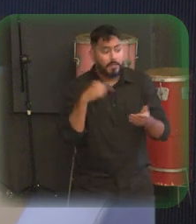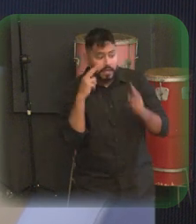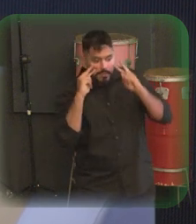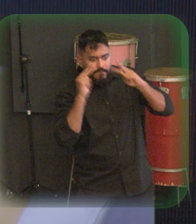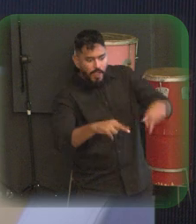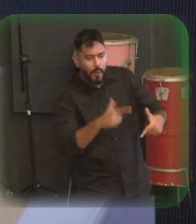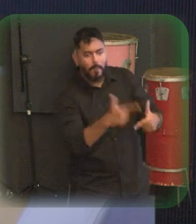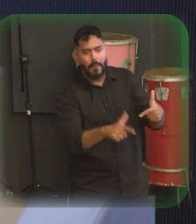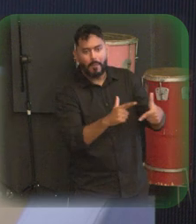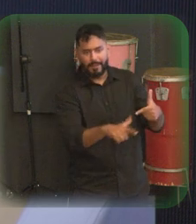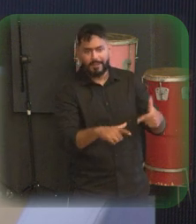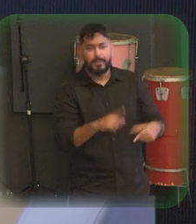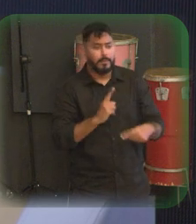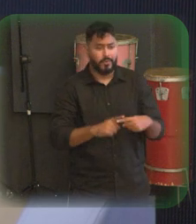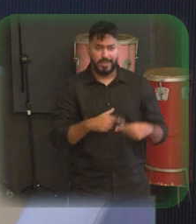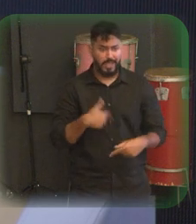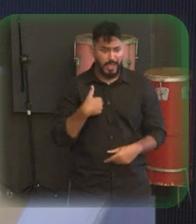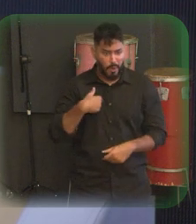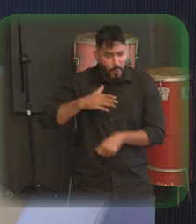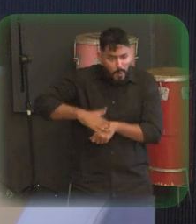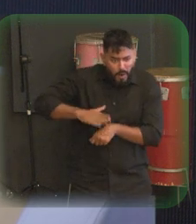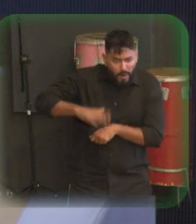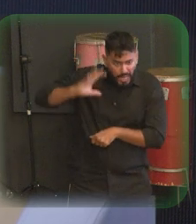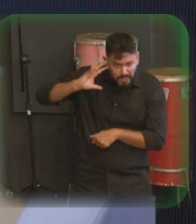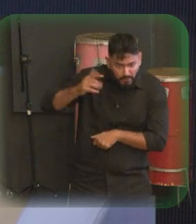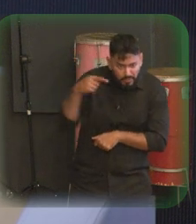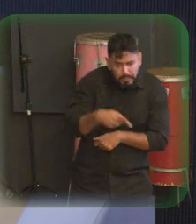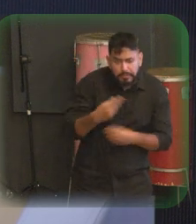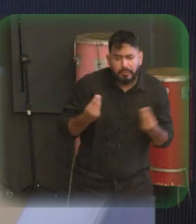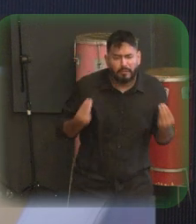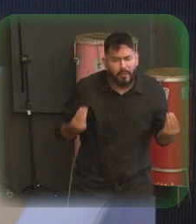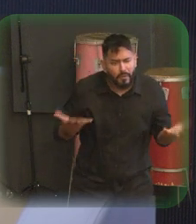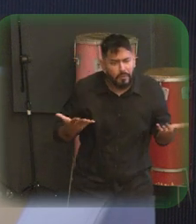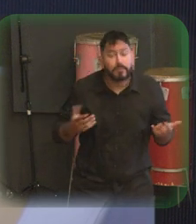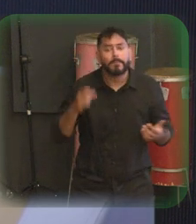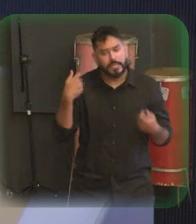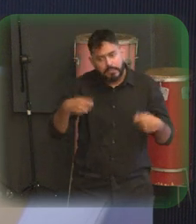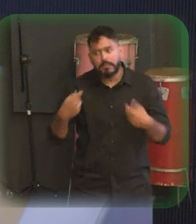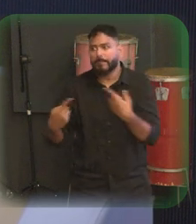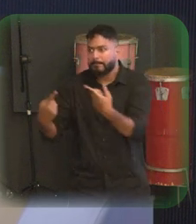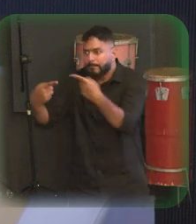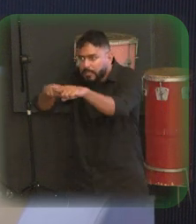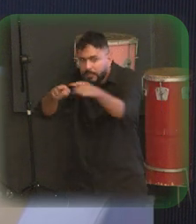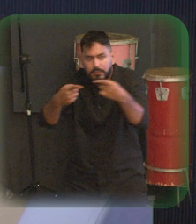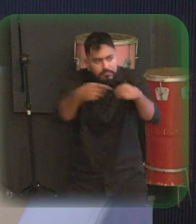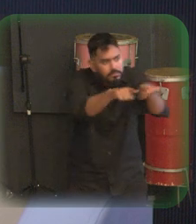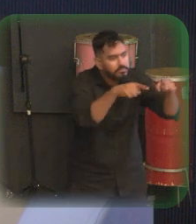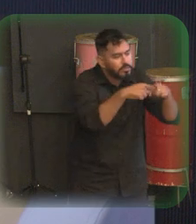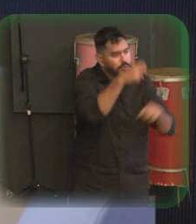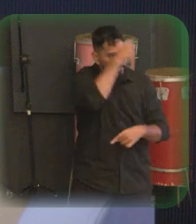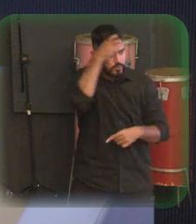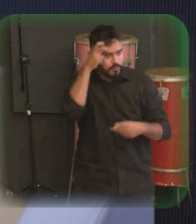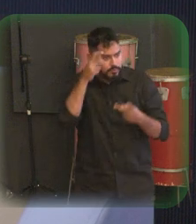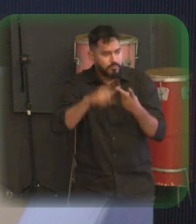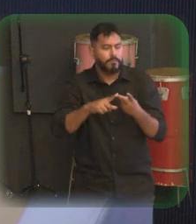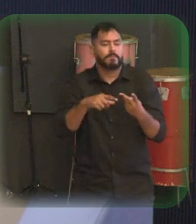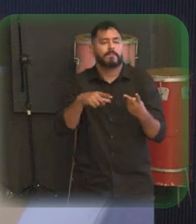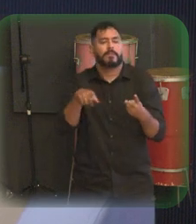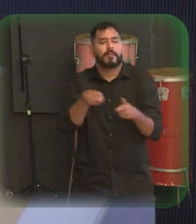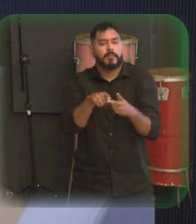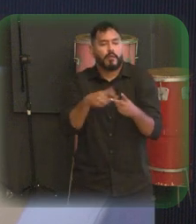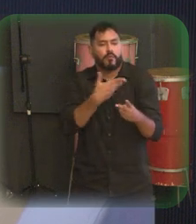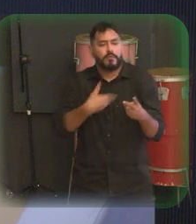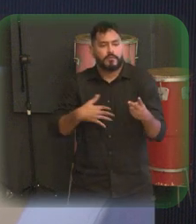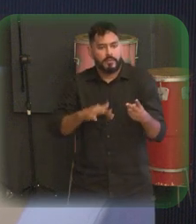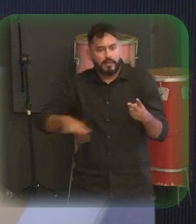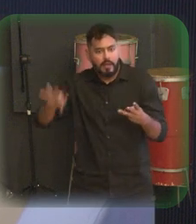ele. Porque eu não vou conseguir resolver isso se a gente não conseguir a parceria dos municípios, do governo federal, da sociedade civil